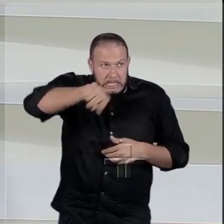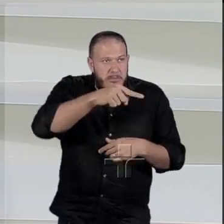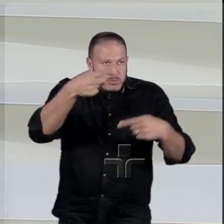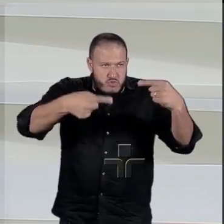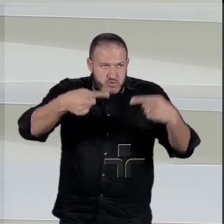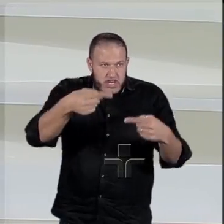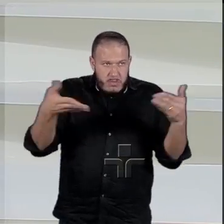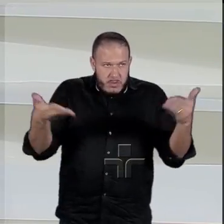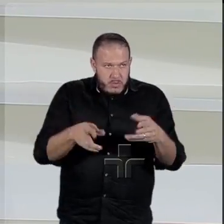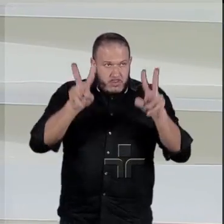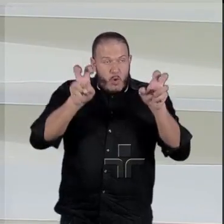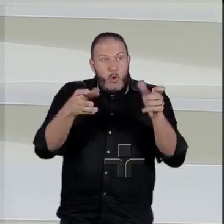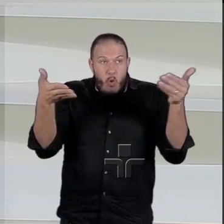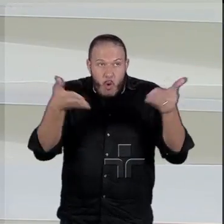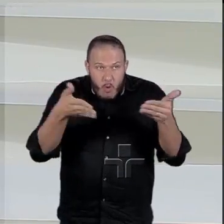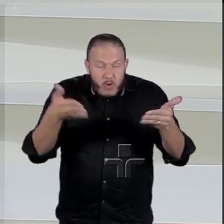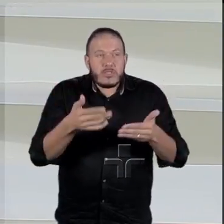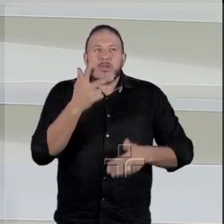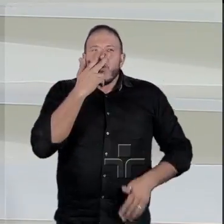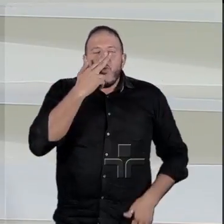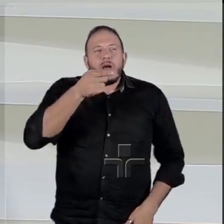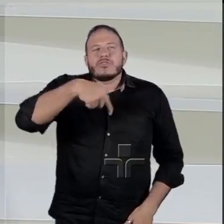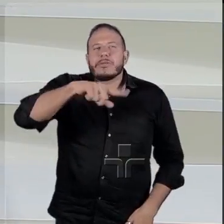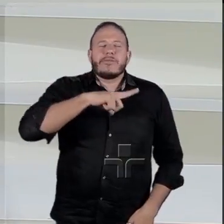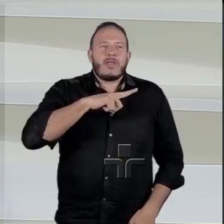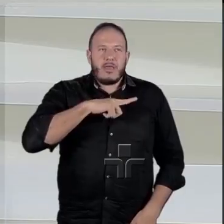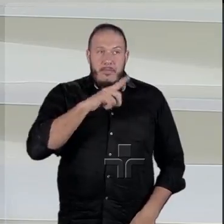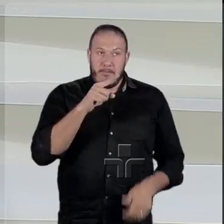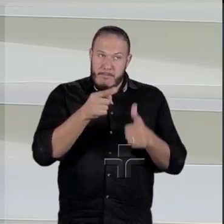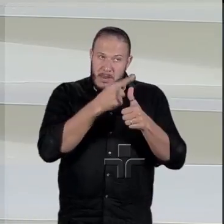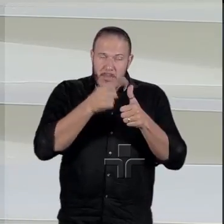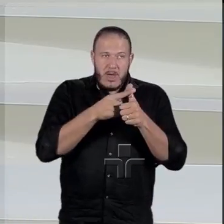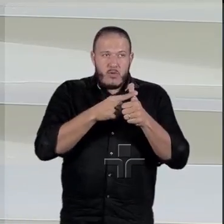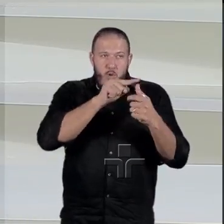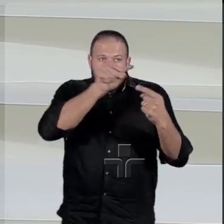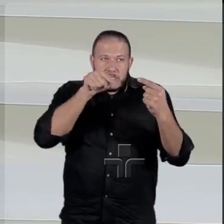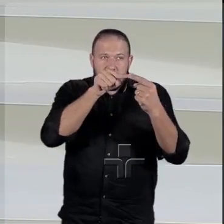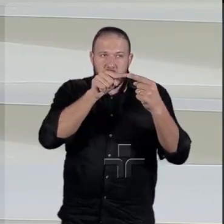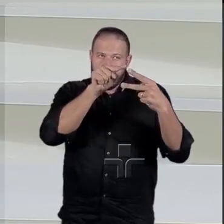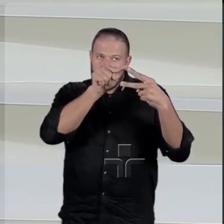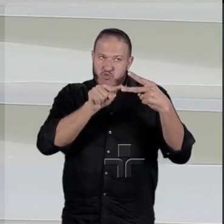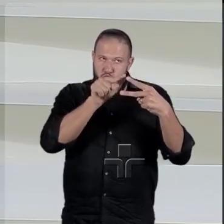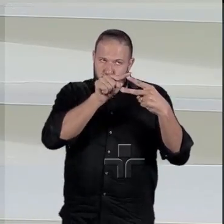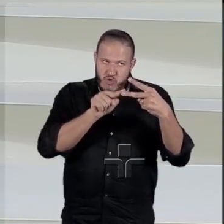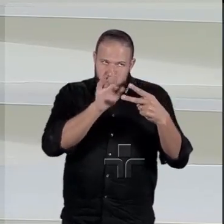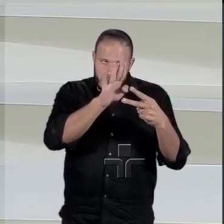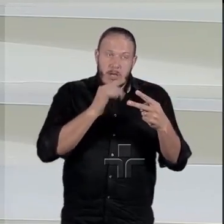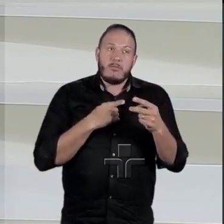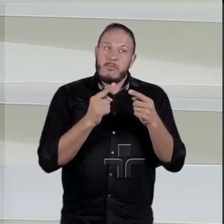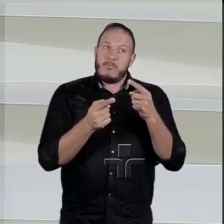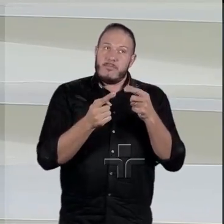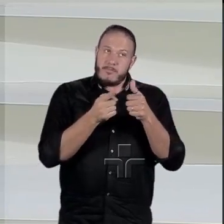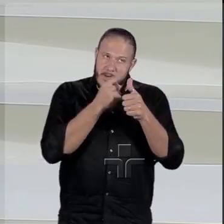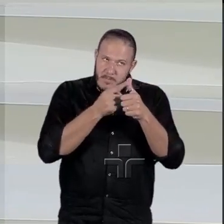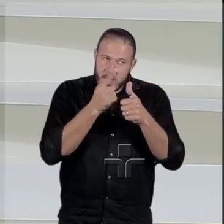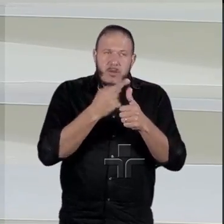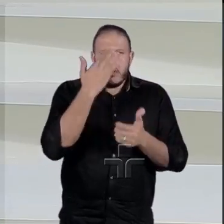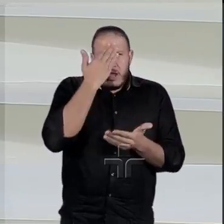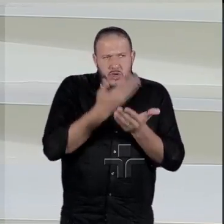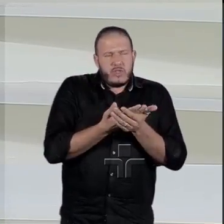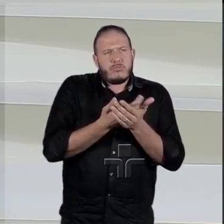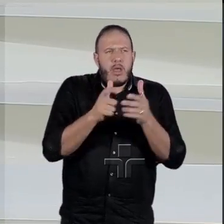hoje, eu acho que ela deveria ter dois objetivos, não é? Uma, eu imagino que a grande maioria